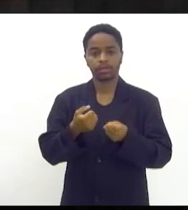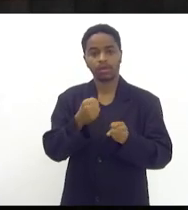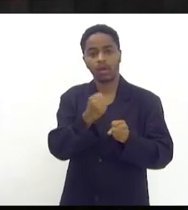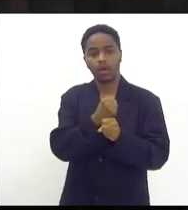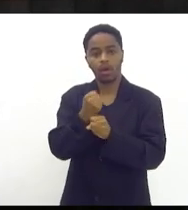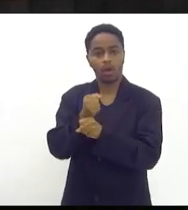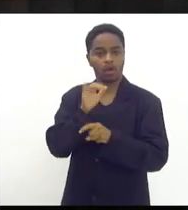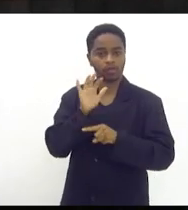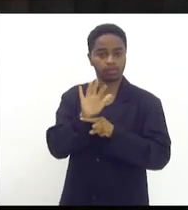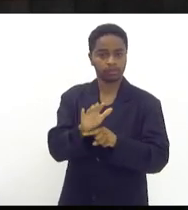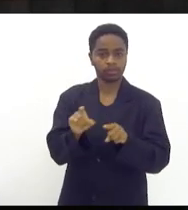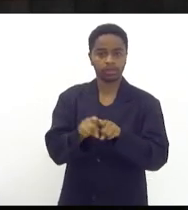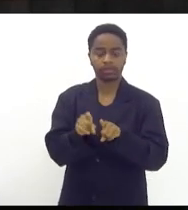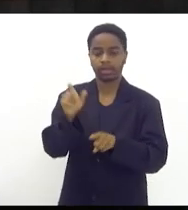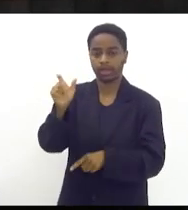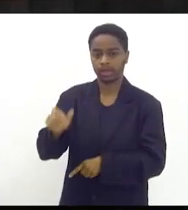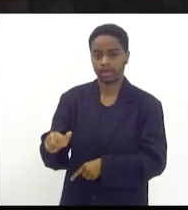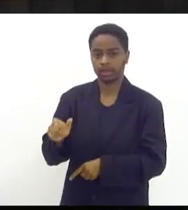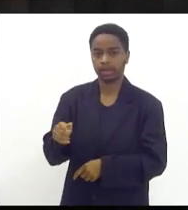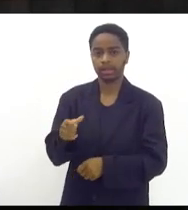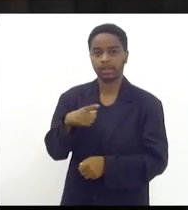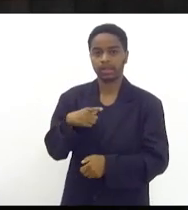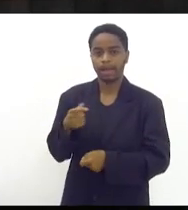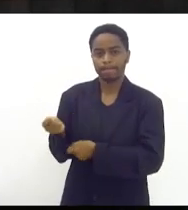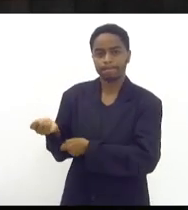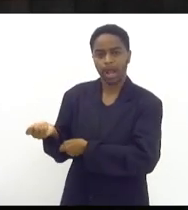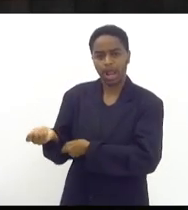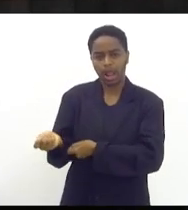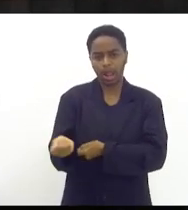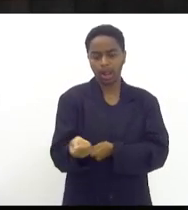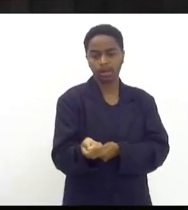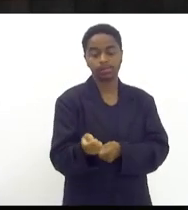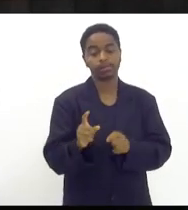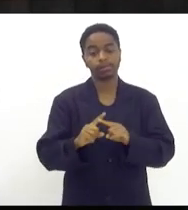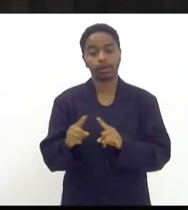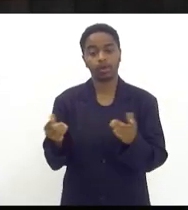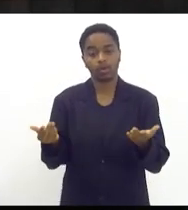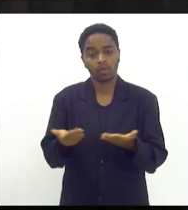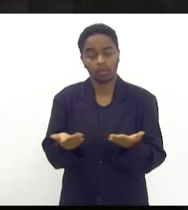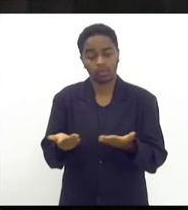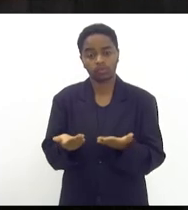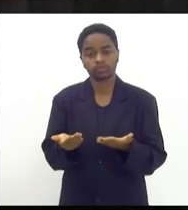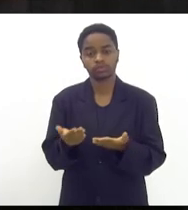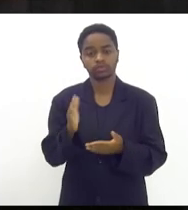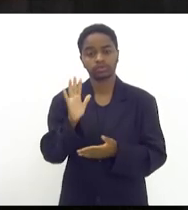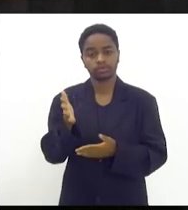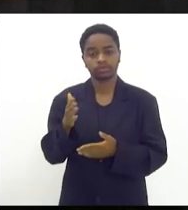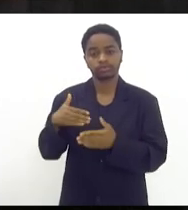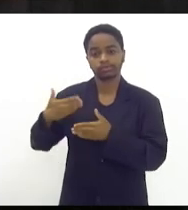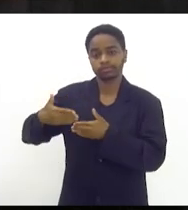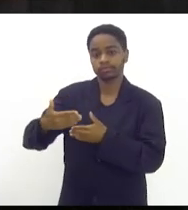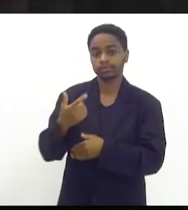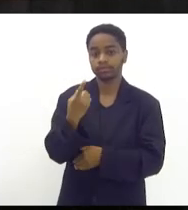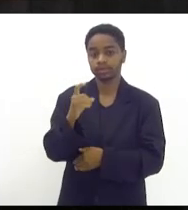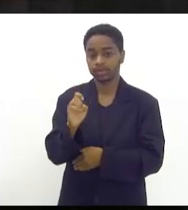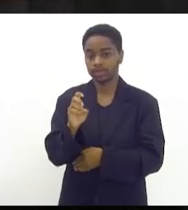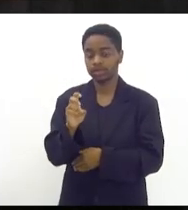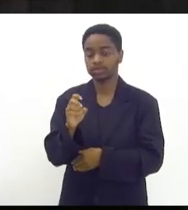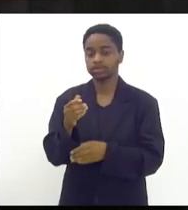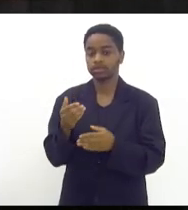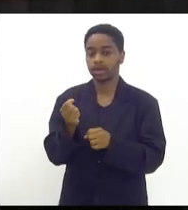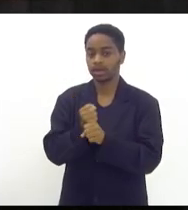ele com uma roçadeira. E hoje, ao longo de 15 anos, ele presta serviço ao poder público de